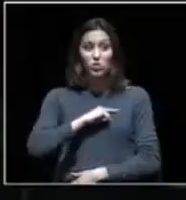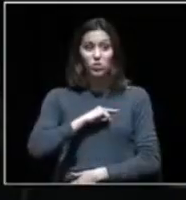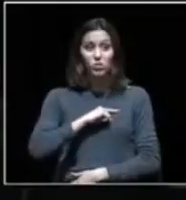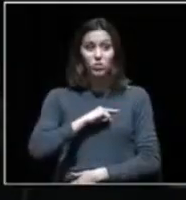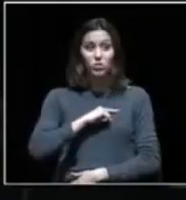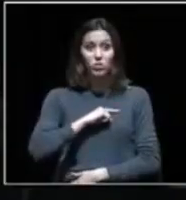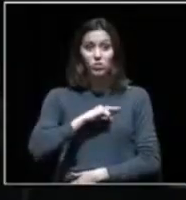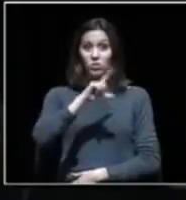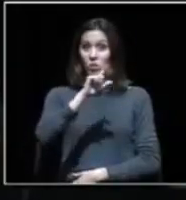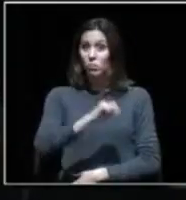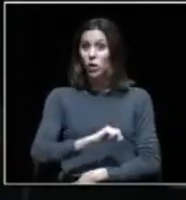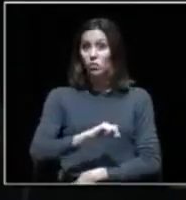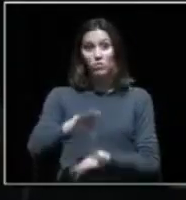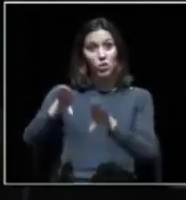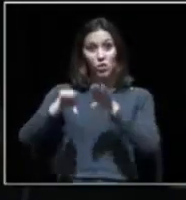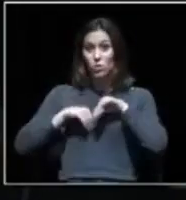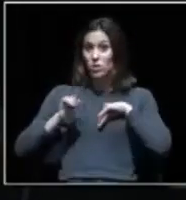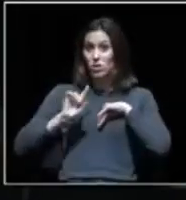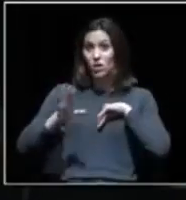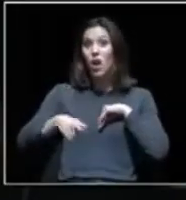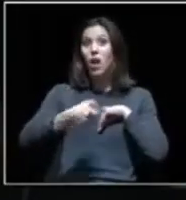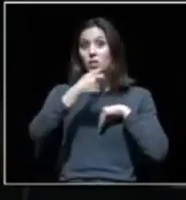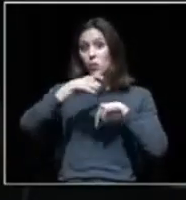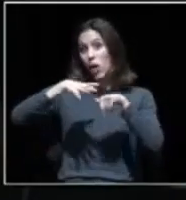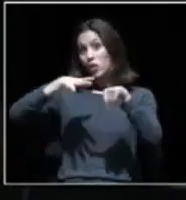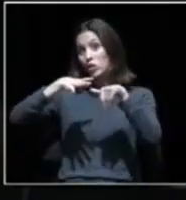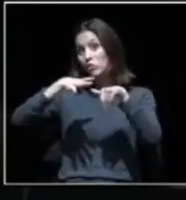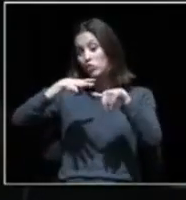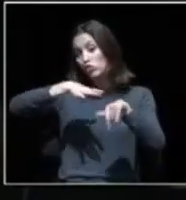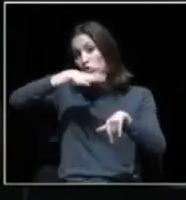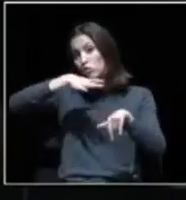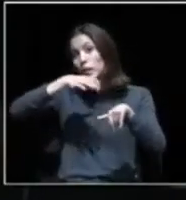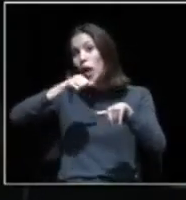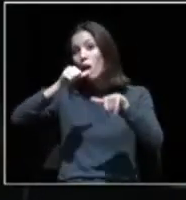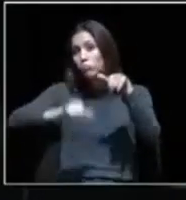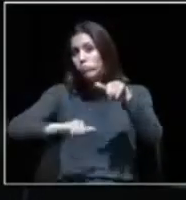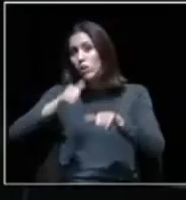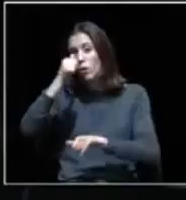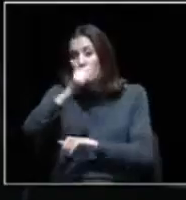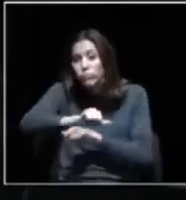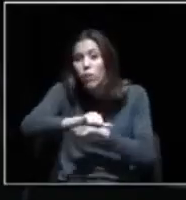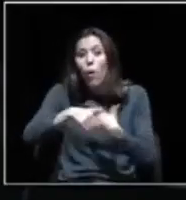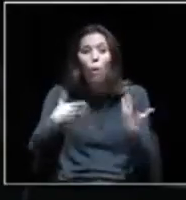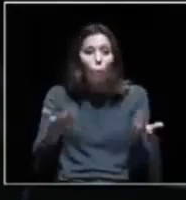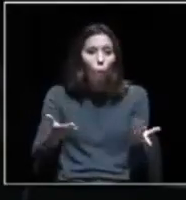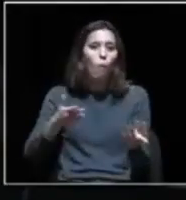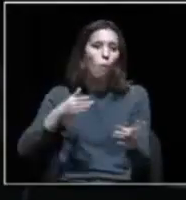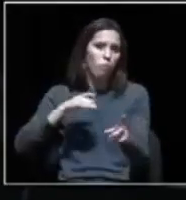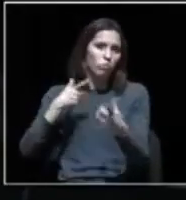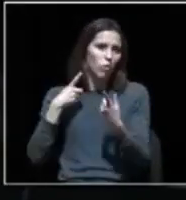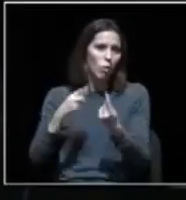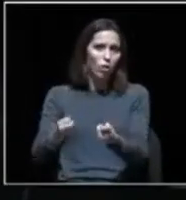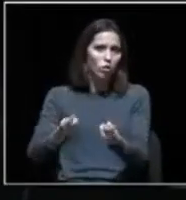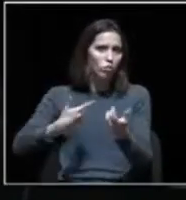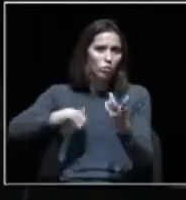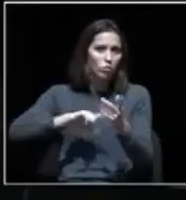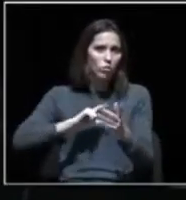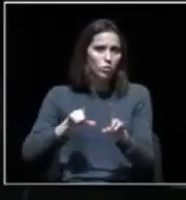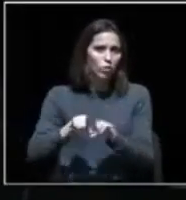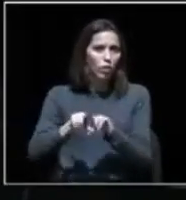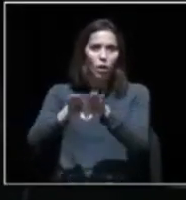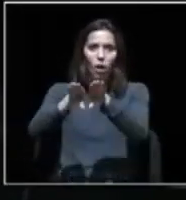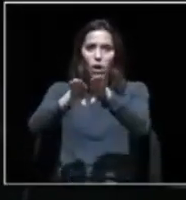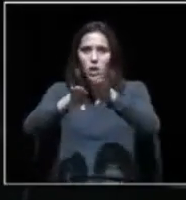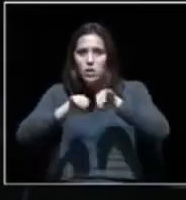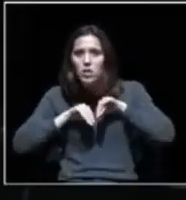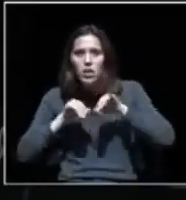tal como também condenamos qualquer discurso de ódio. Esta tem sido a nossa posição desde sempre e rejeitamos que um episódio possa servir